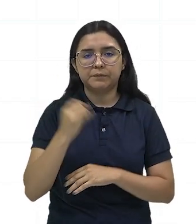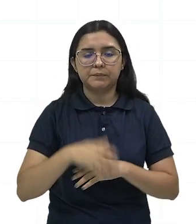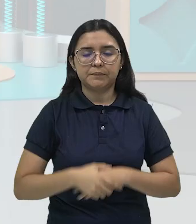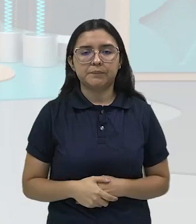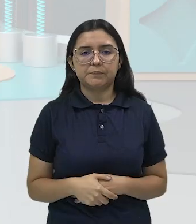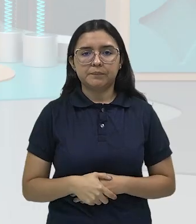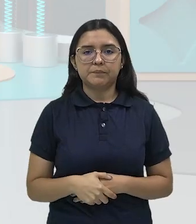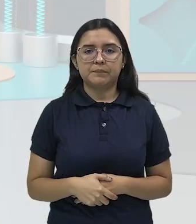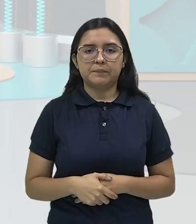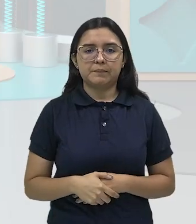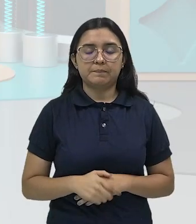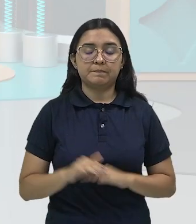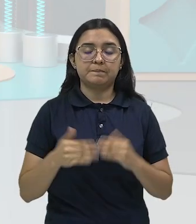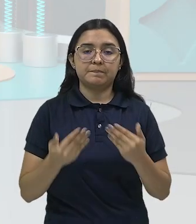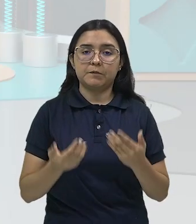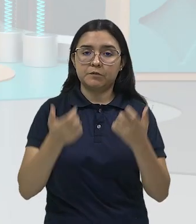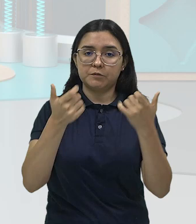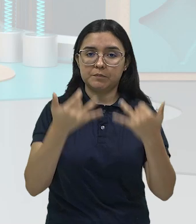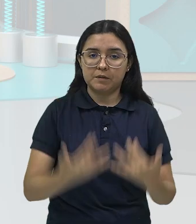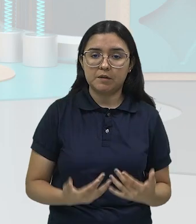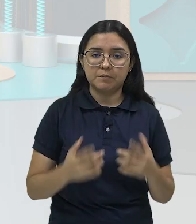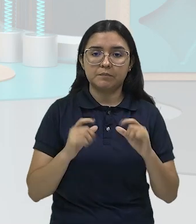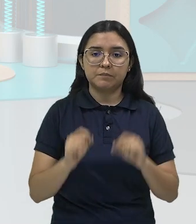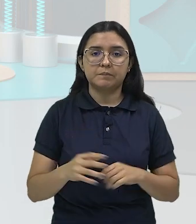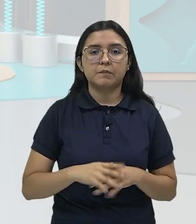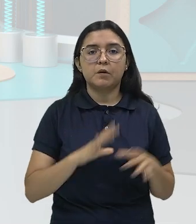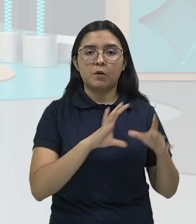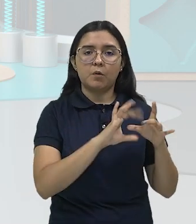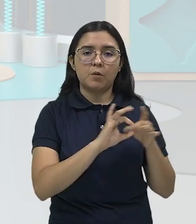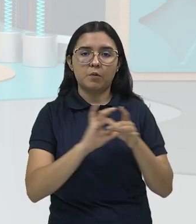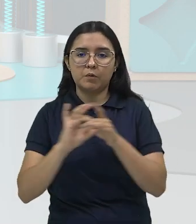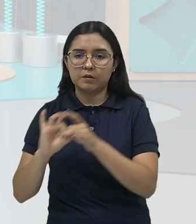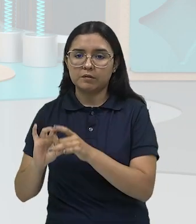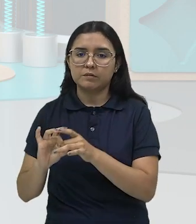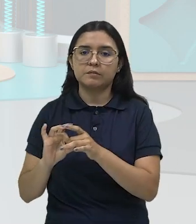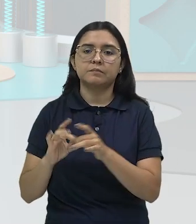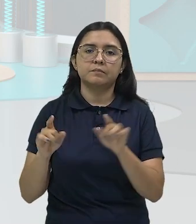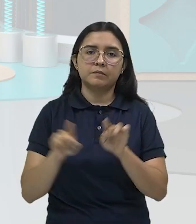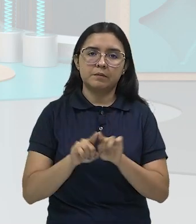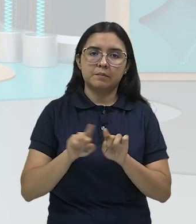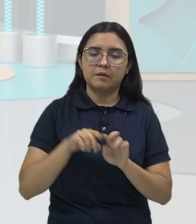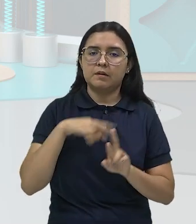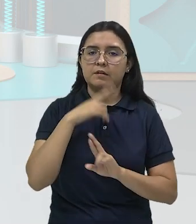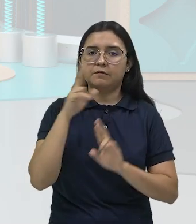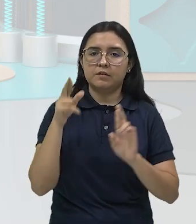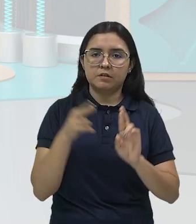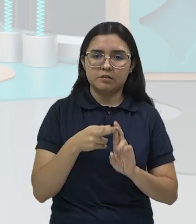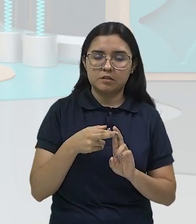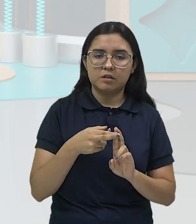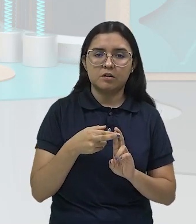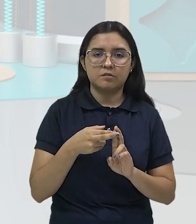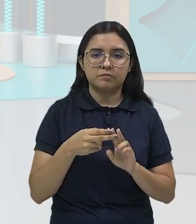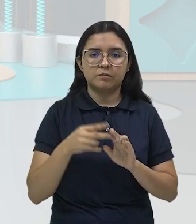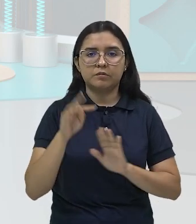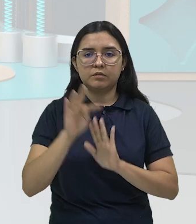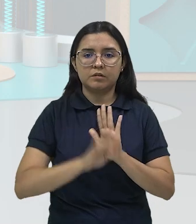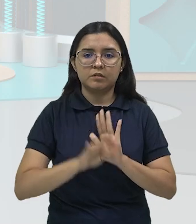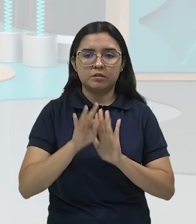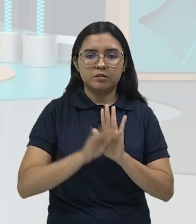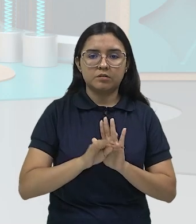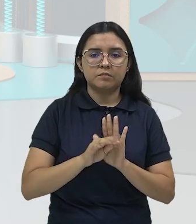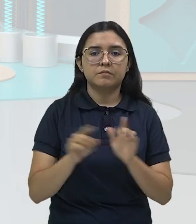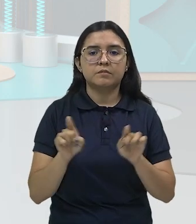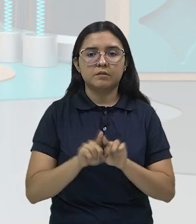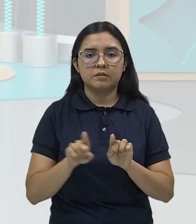essenciais. Então a gente falou um pouquinho sobre coesão, falamos sobre a coesão referencial, fazer referência textual ao que